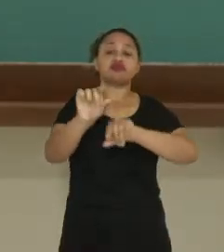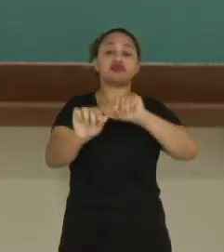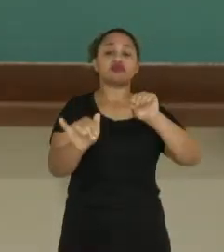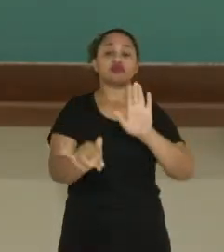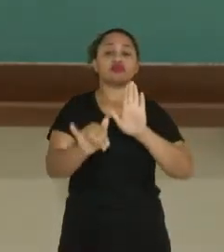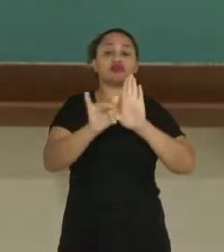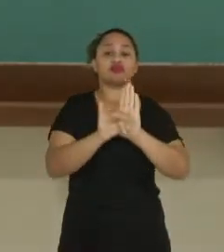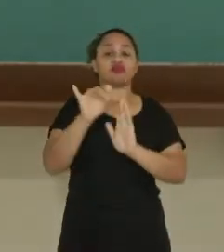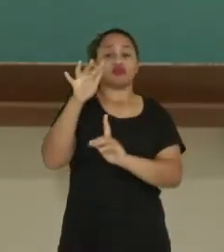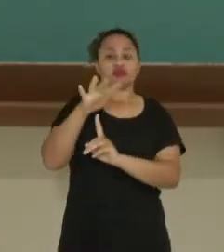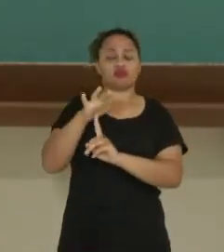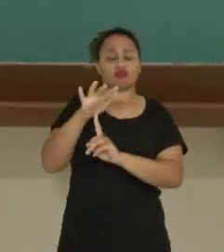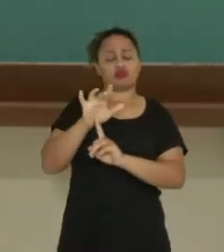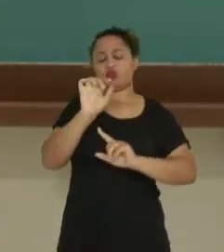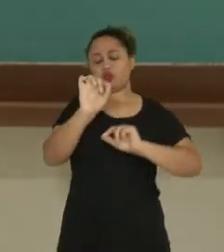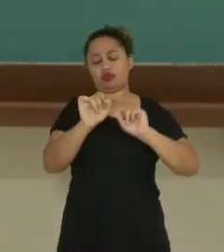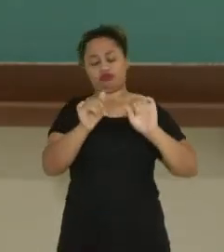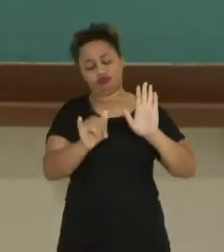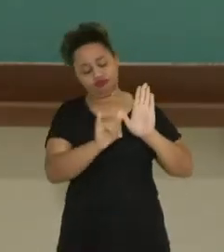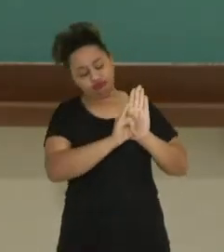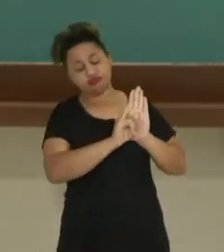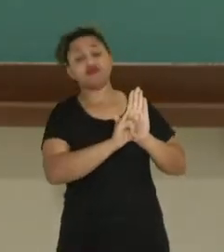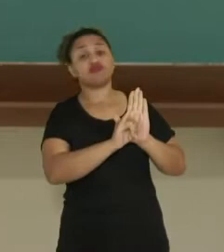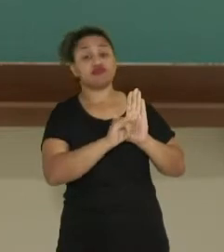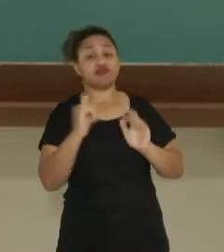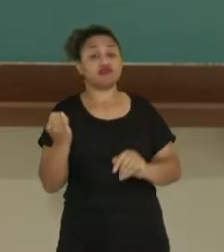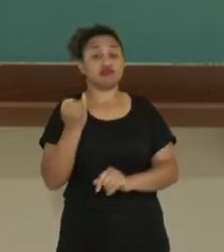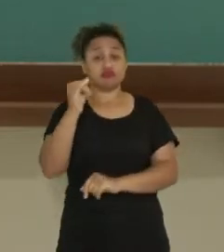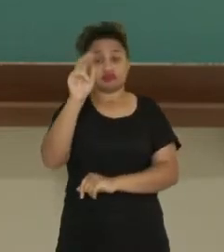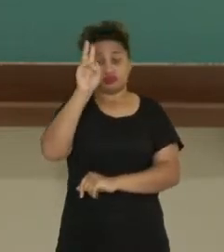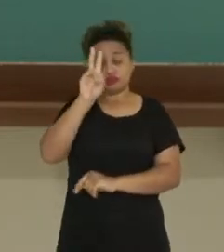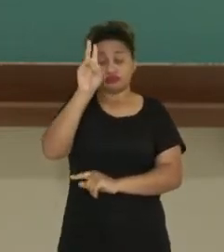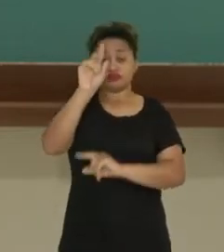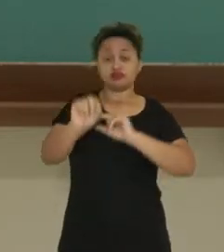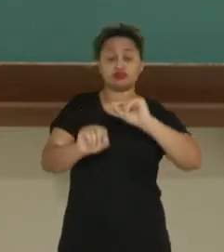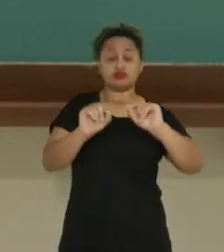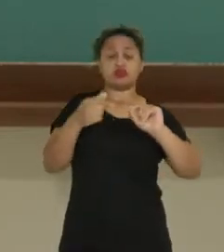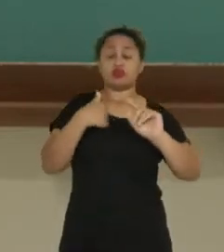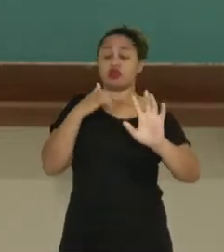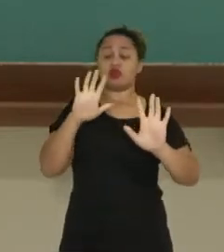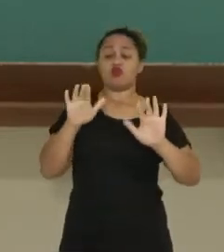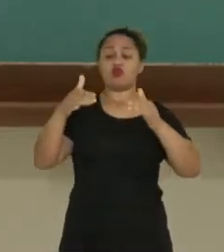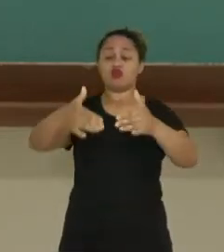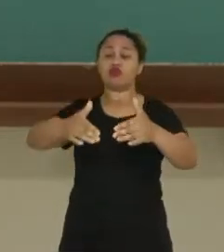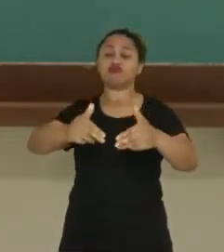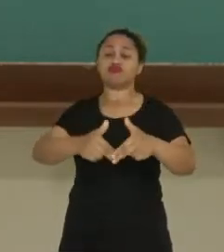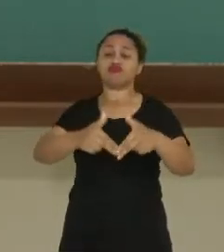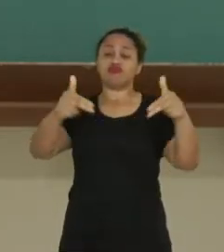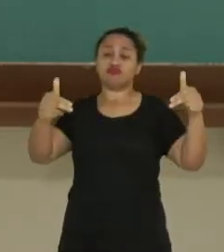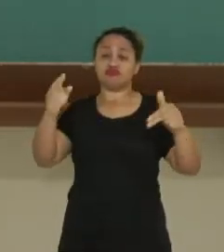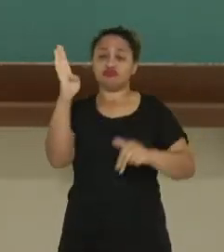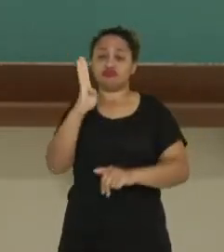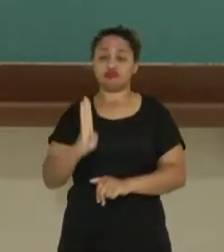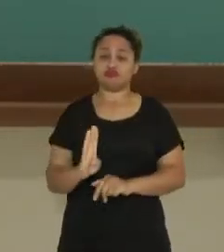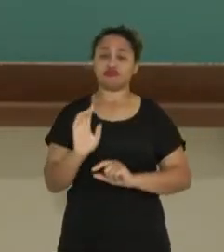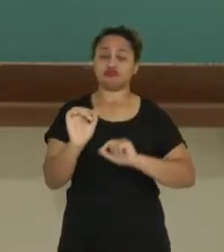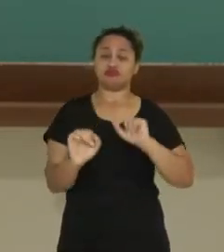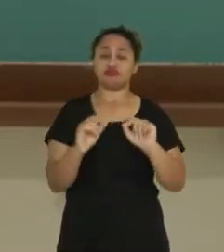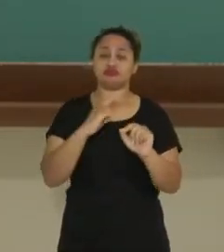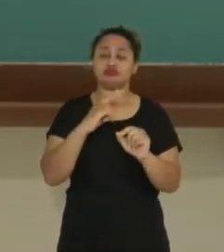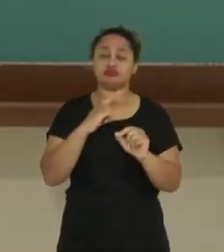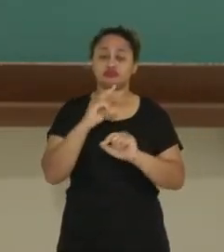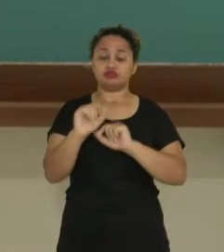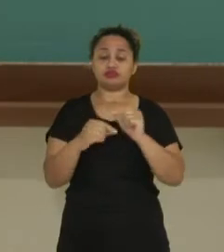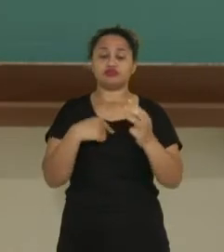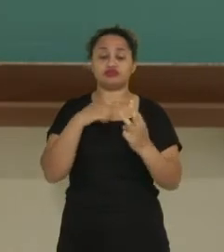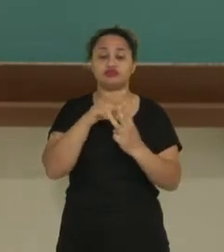de identidade, né, a gente precisa lembrar que a matriz étnica do Brasil, ela é formada a partir